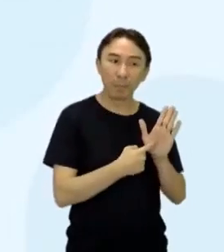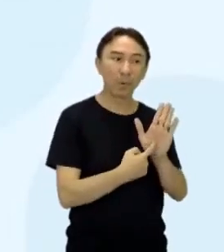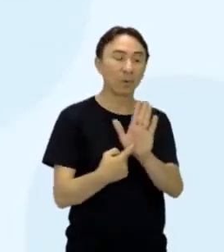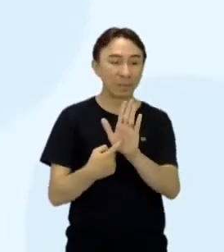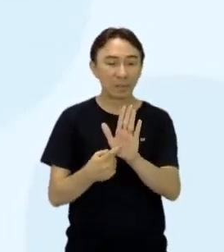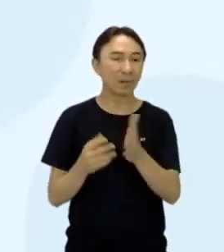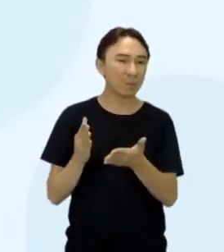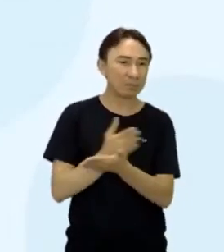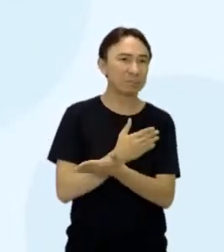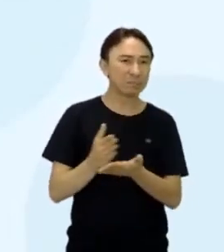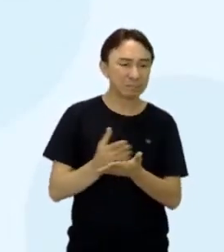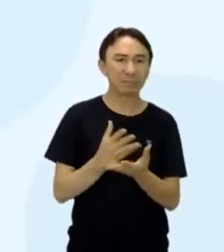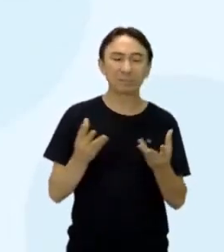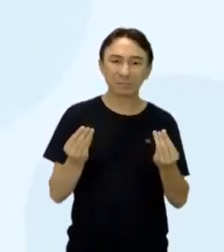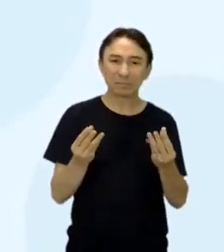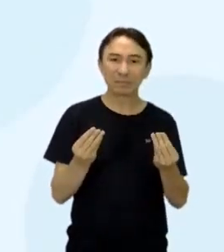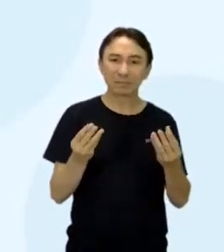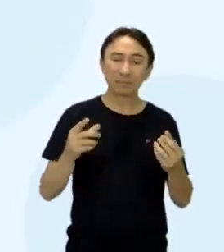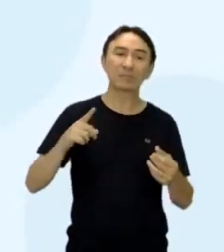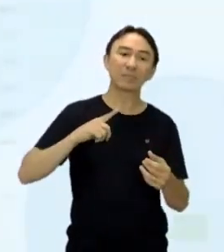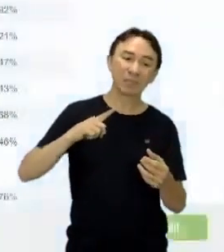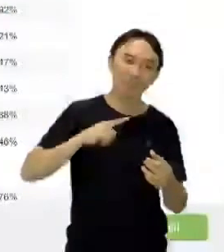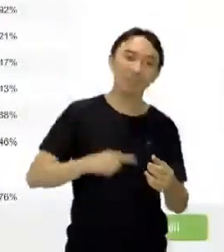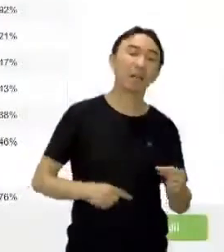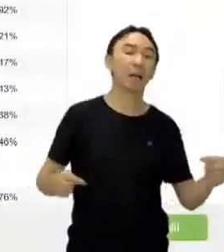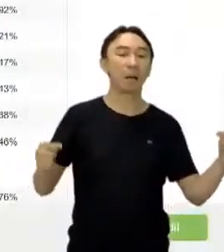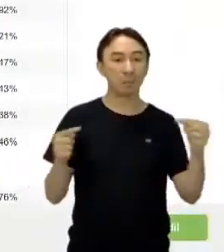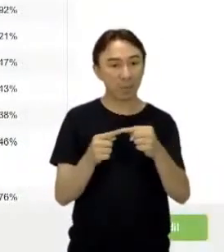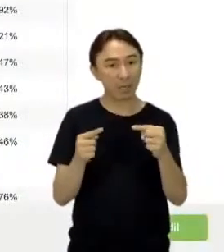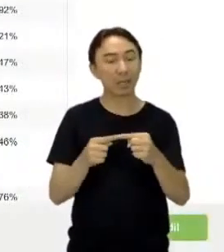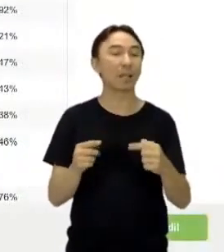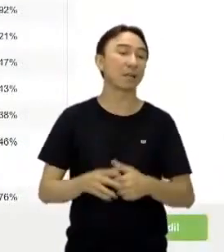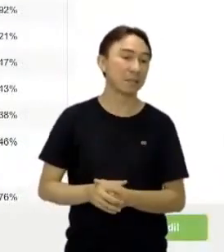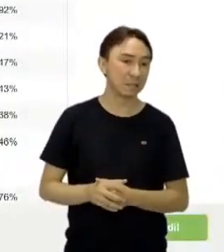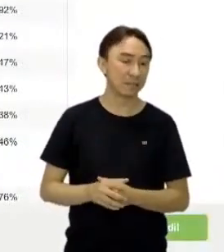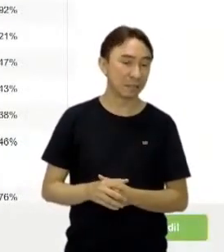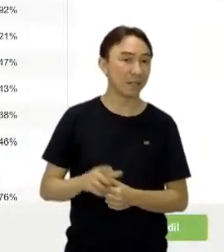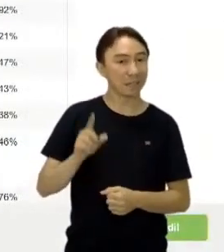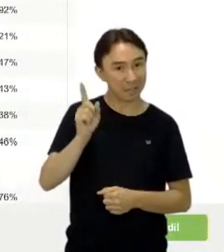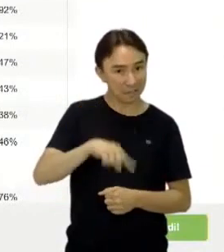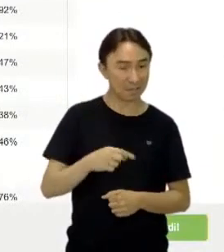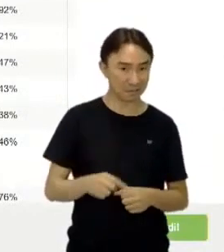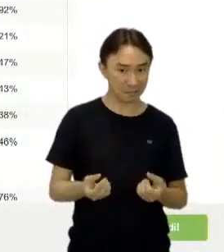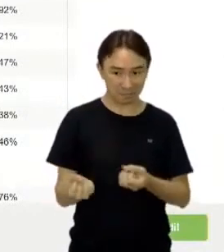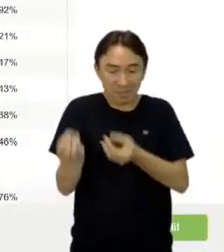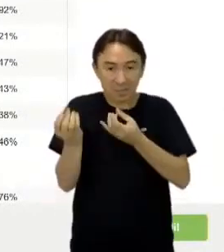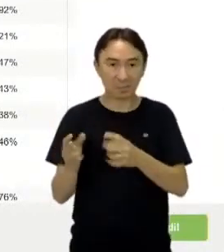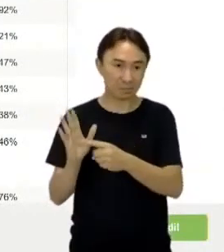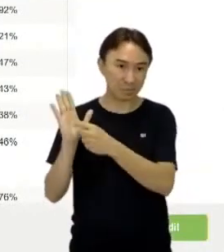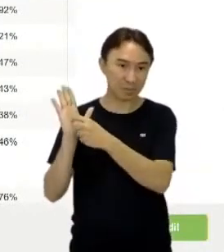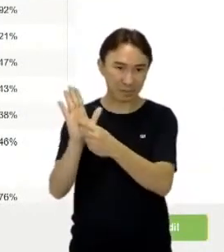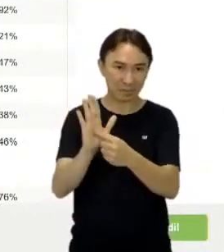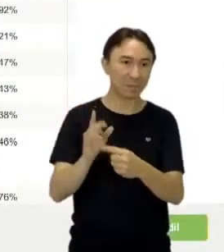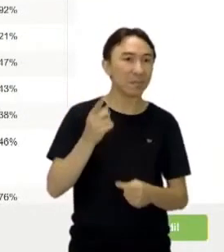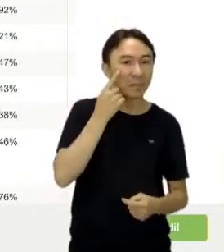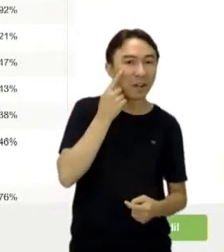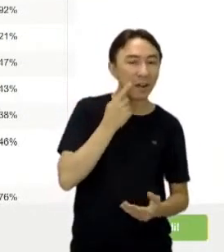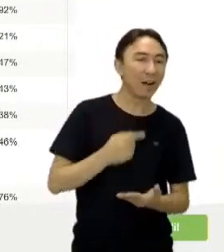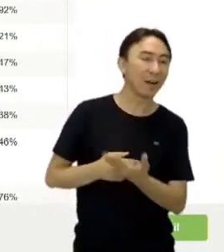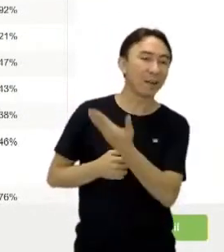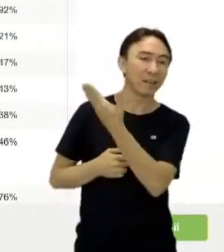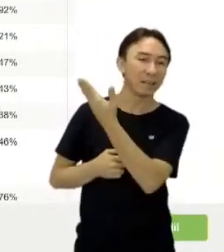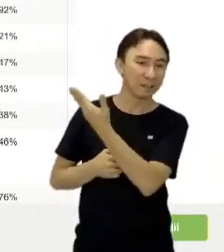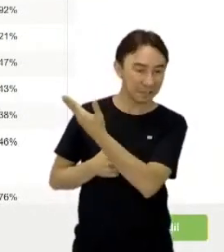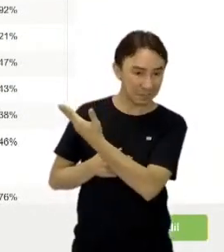vários aspectos que vão relacionar, né, esses dados que foi passado aí para vocês. Então vamos lá, entrar aí